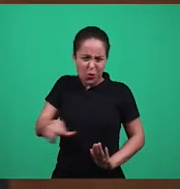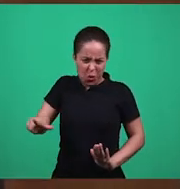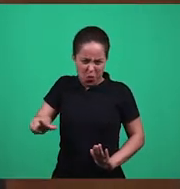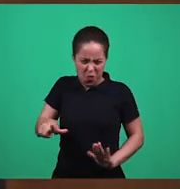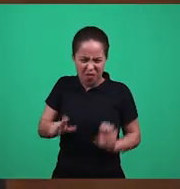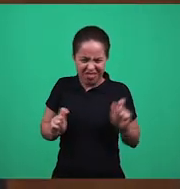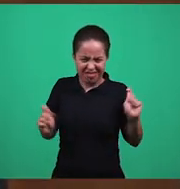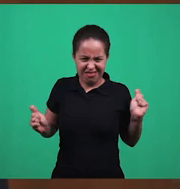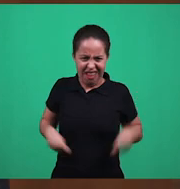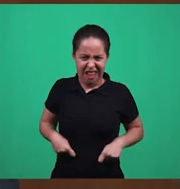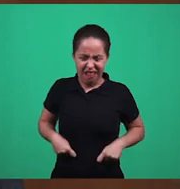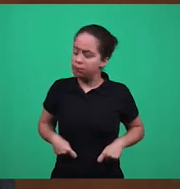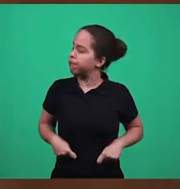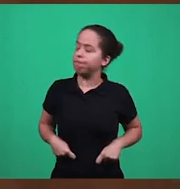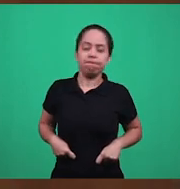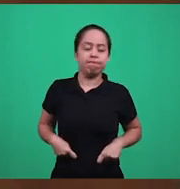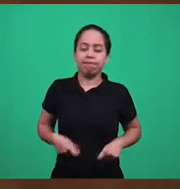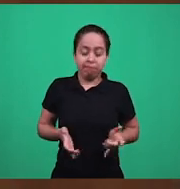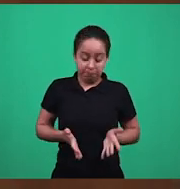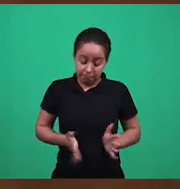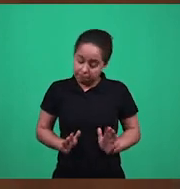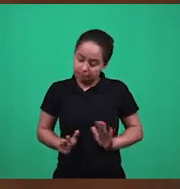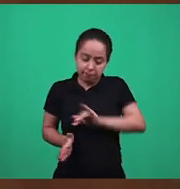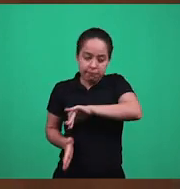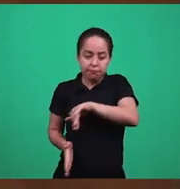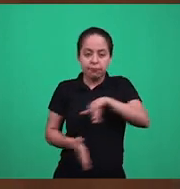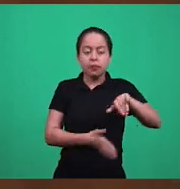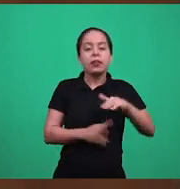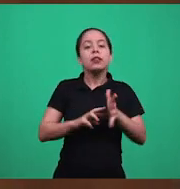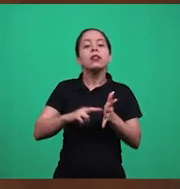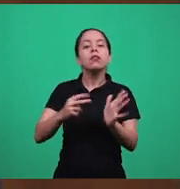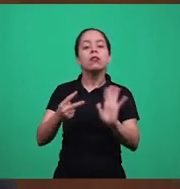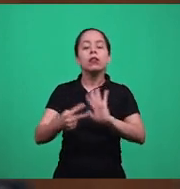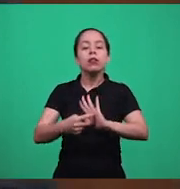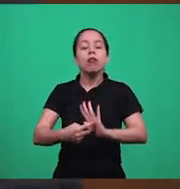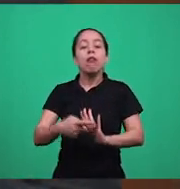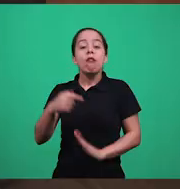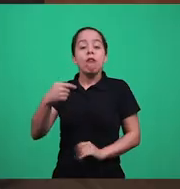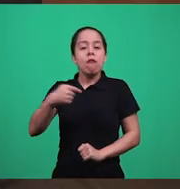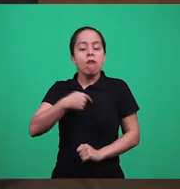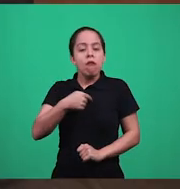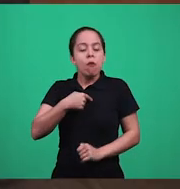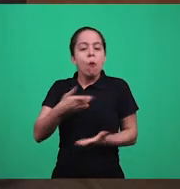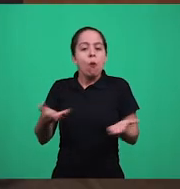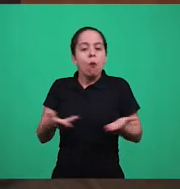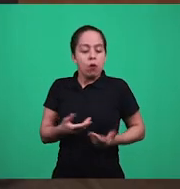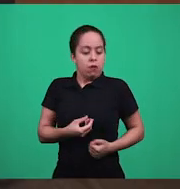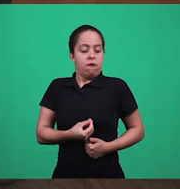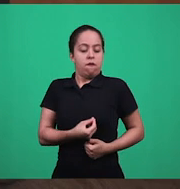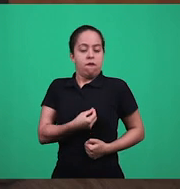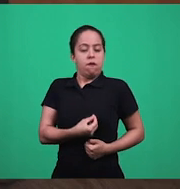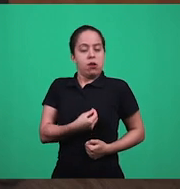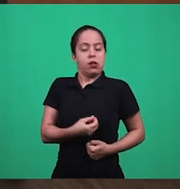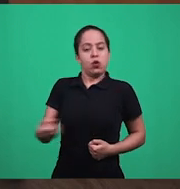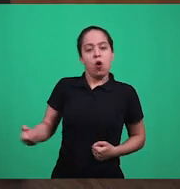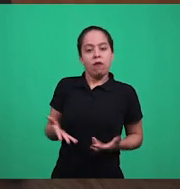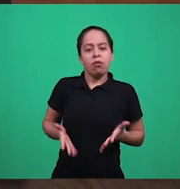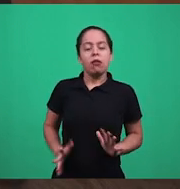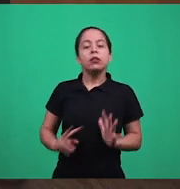esse nascer de novo, é nascer da água e do Espírito. Ou